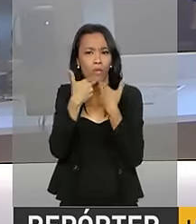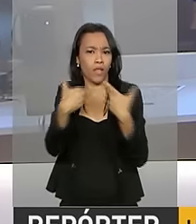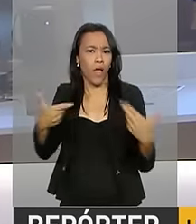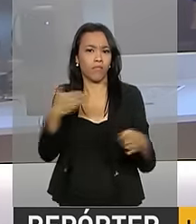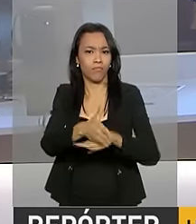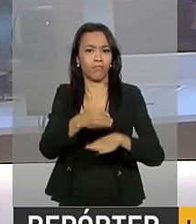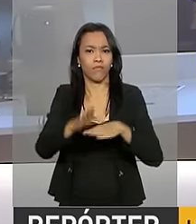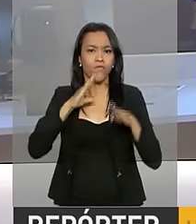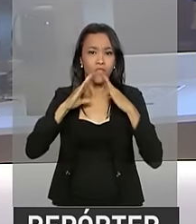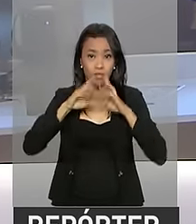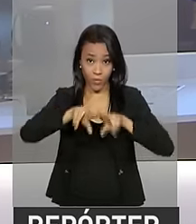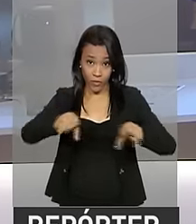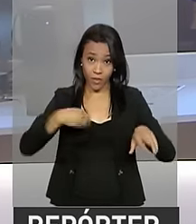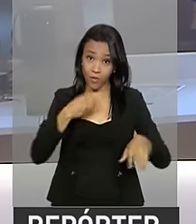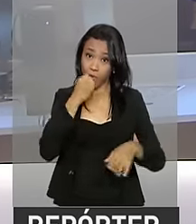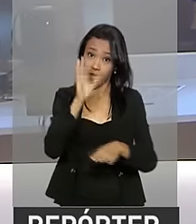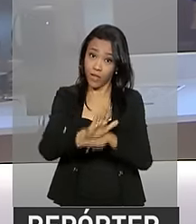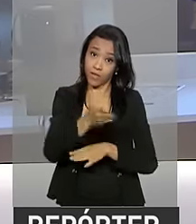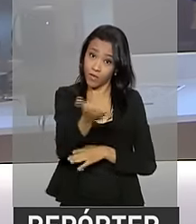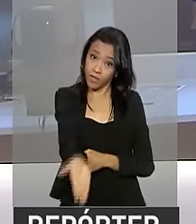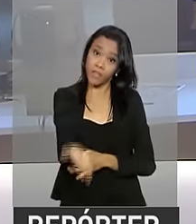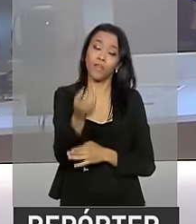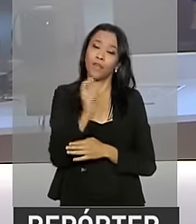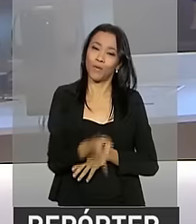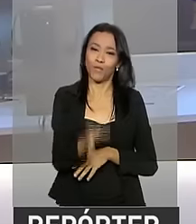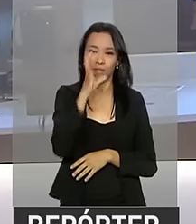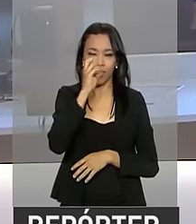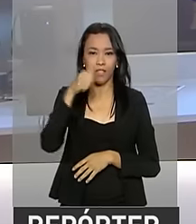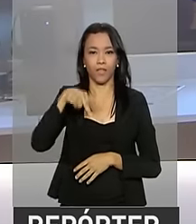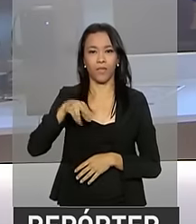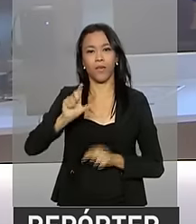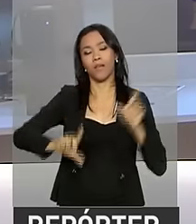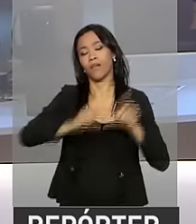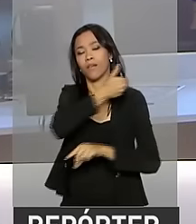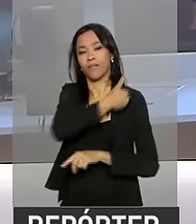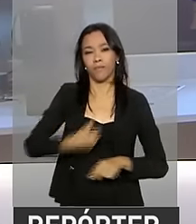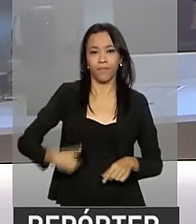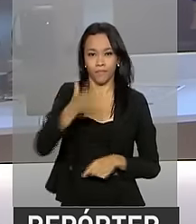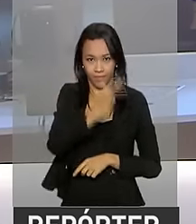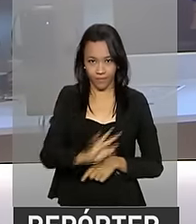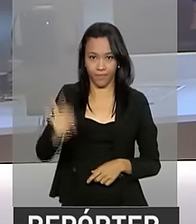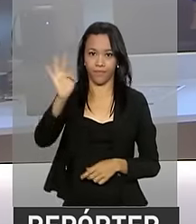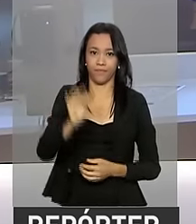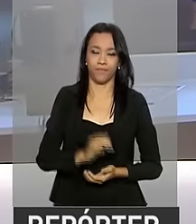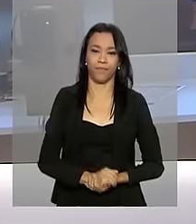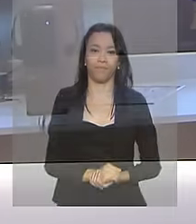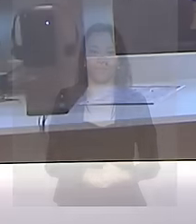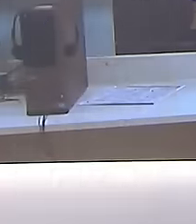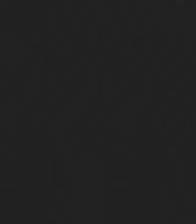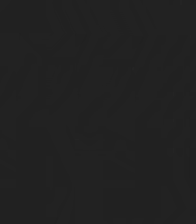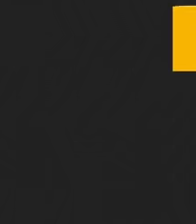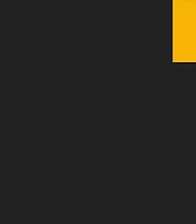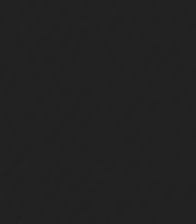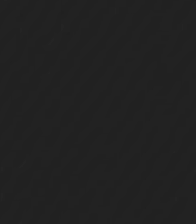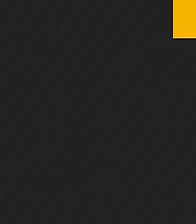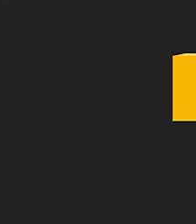nossas redes sociais Uma boa tarde para você continue com a gente aqui na NBR a TV do Governo Federal